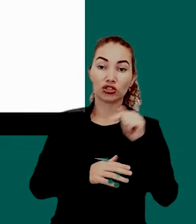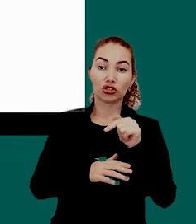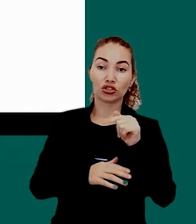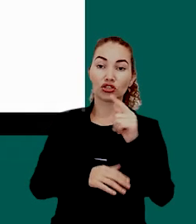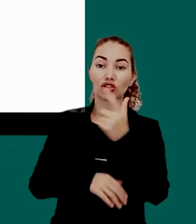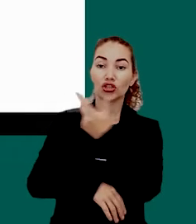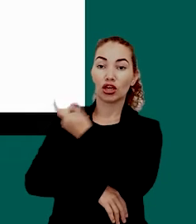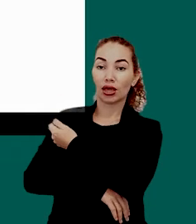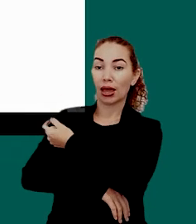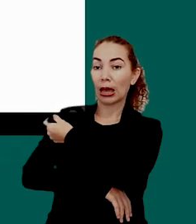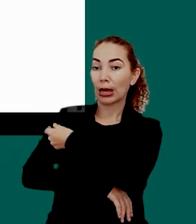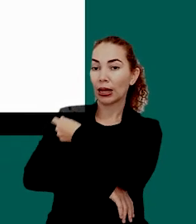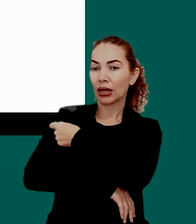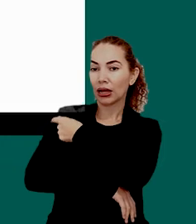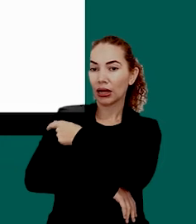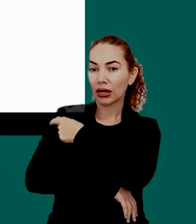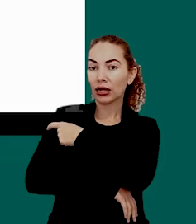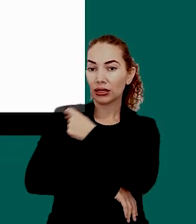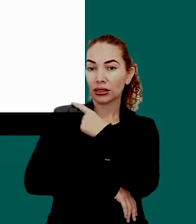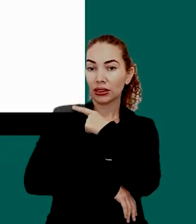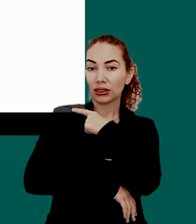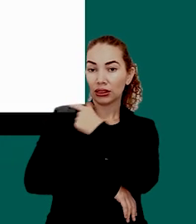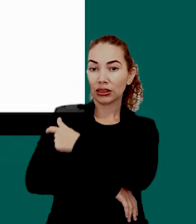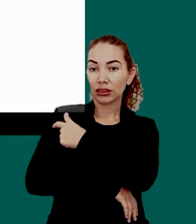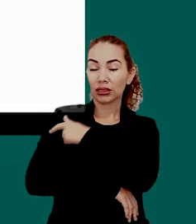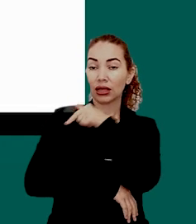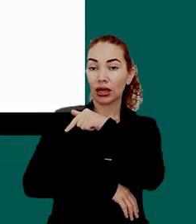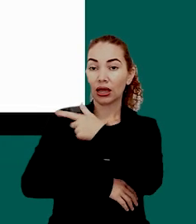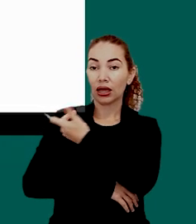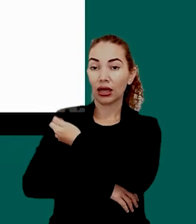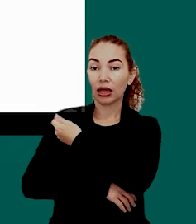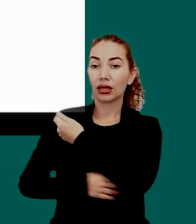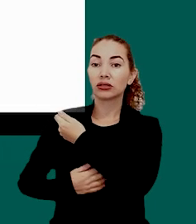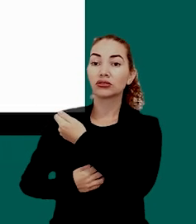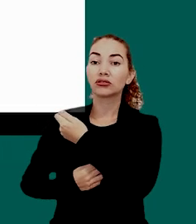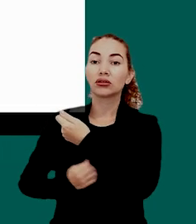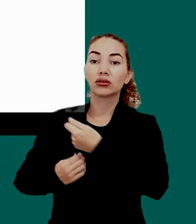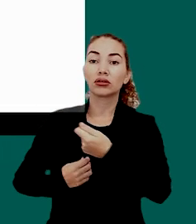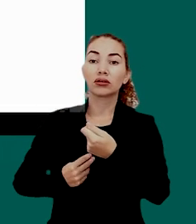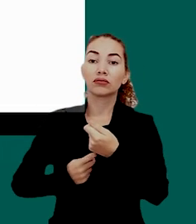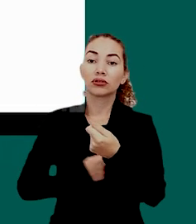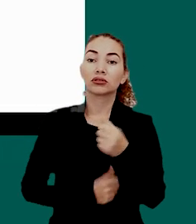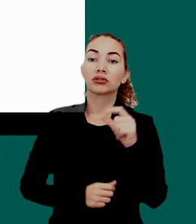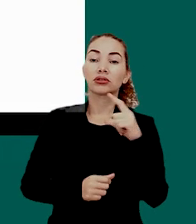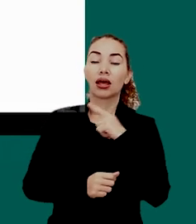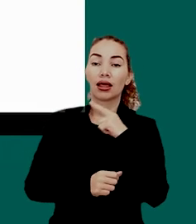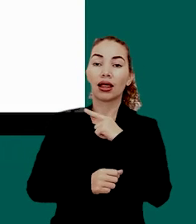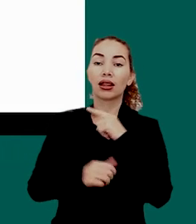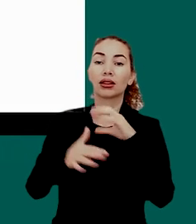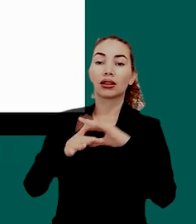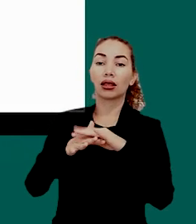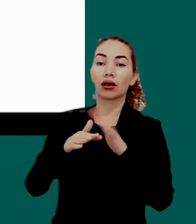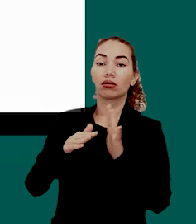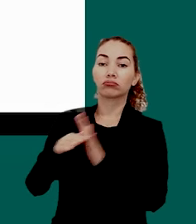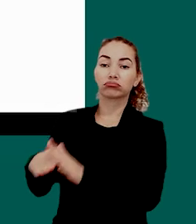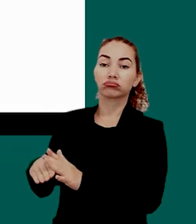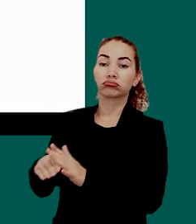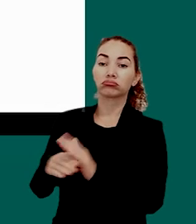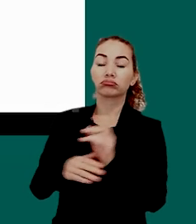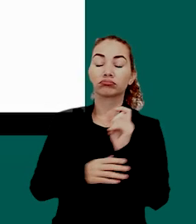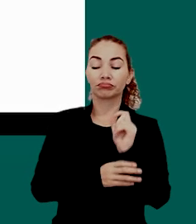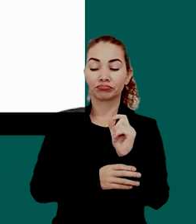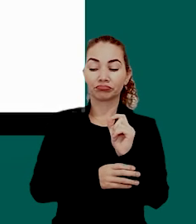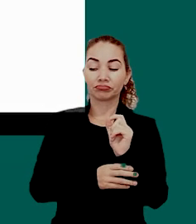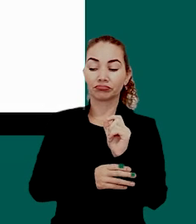aquela manchinha que a gente tem no braço, aquela cicatriz, né? A vacina anti-tuberculose em formas graves, né? O BCG é o bacilo de